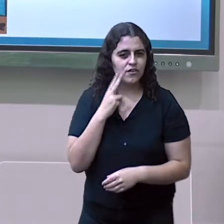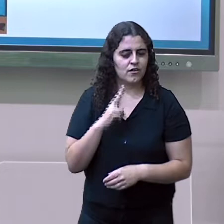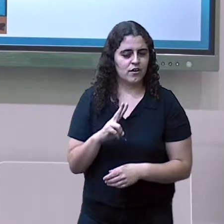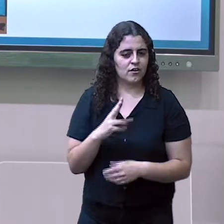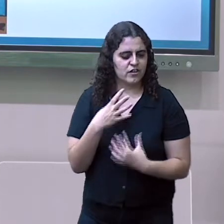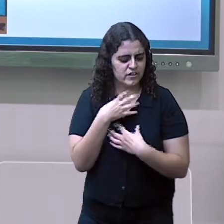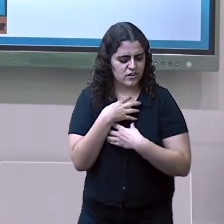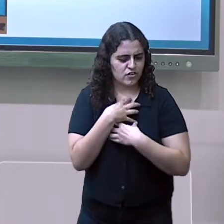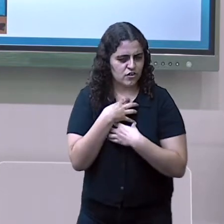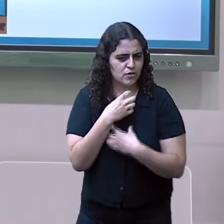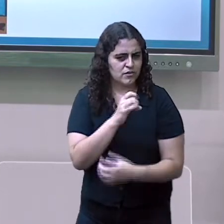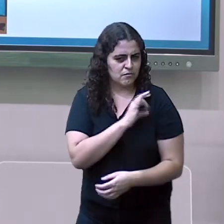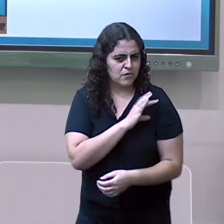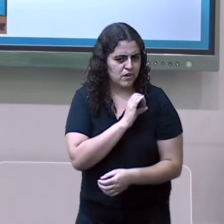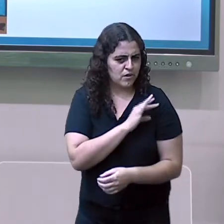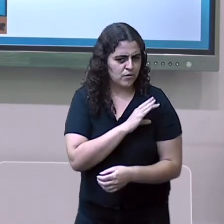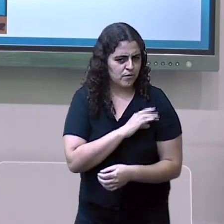dessa?